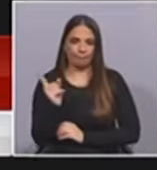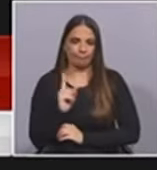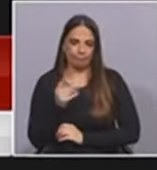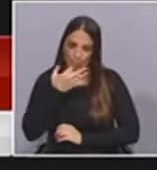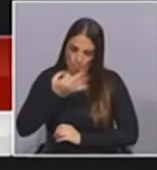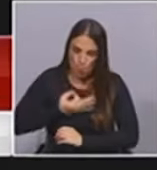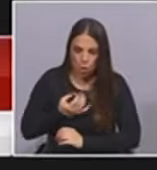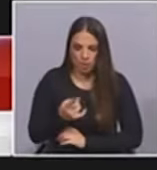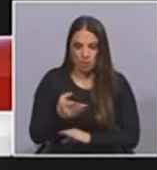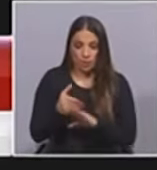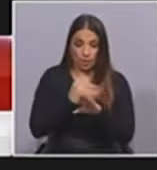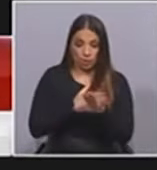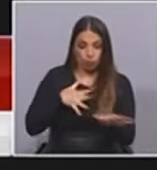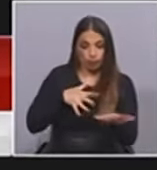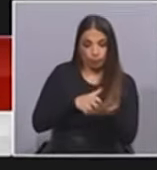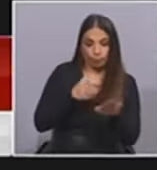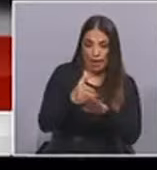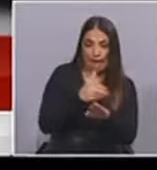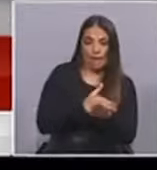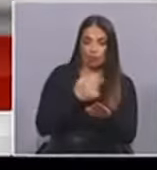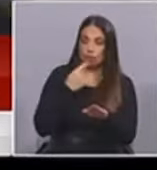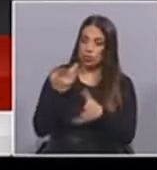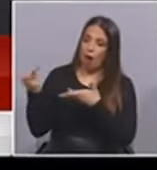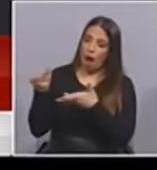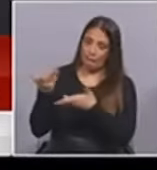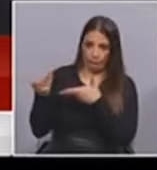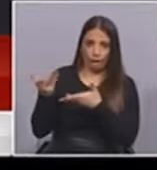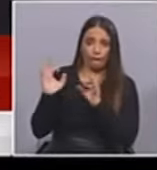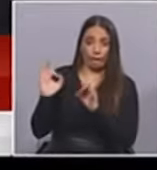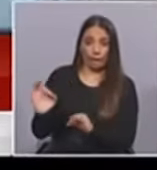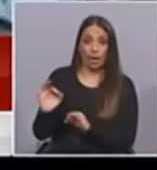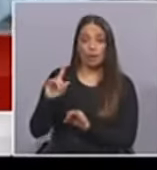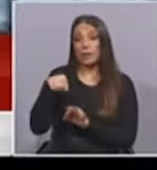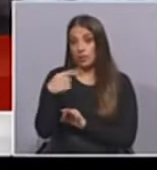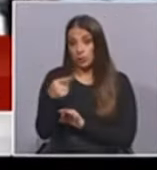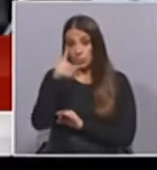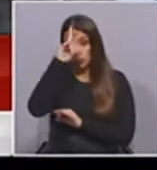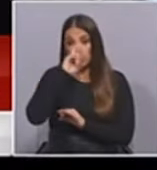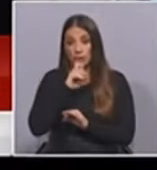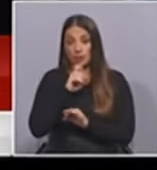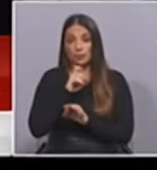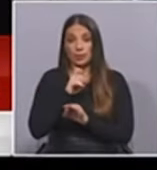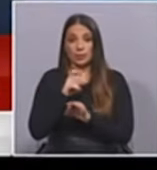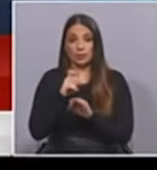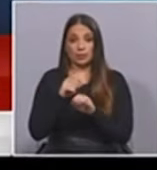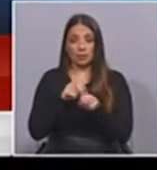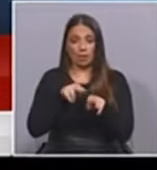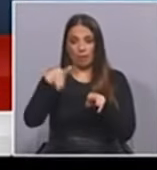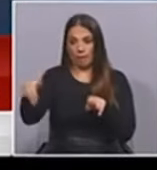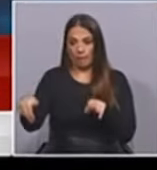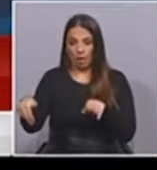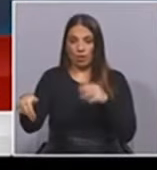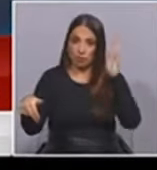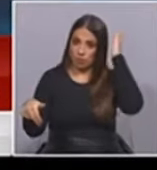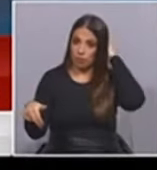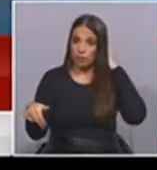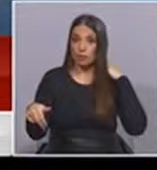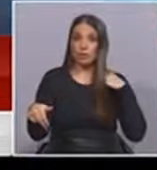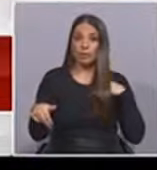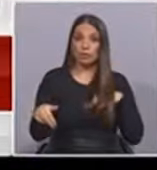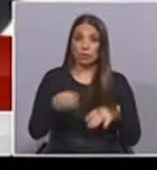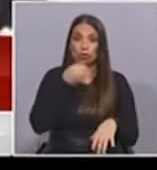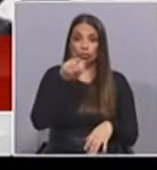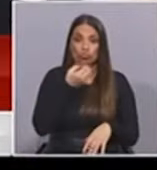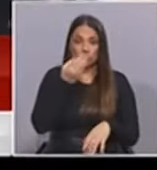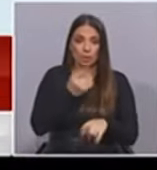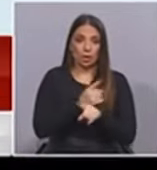antes do embate O Lucas está a conversar com Sara carreira depois da só se recorda de estar fora da viatura não conseguindo no